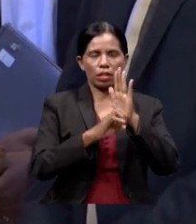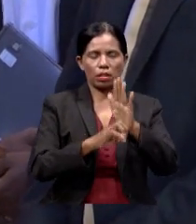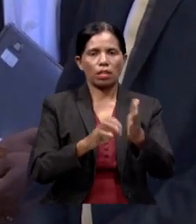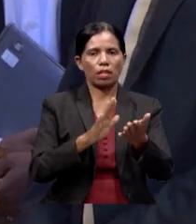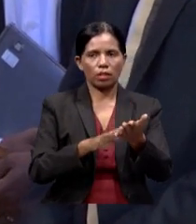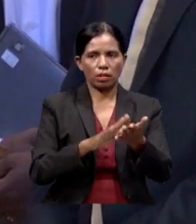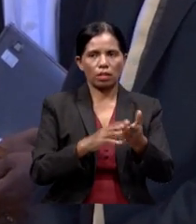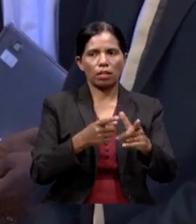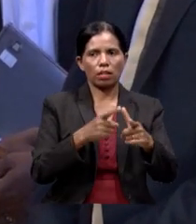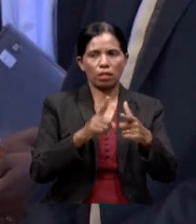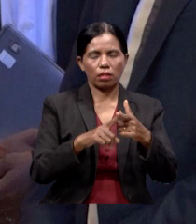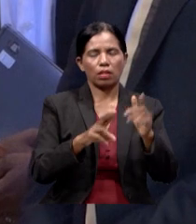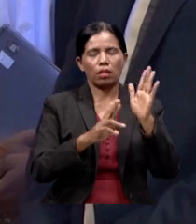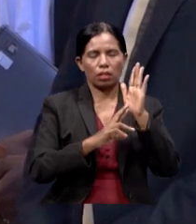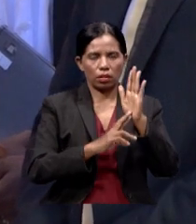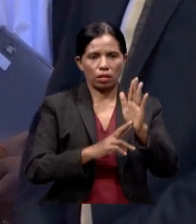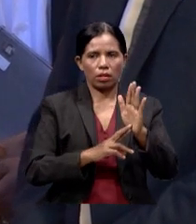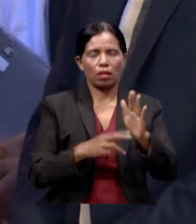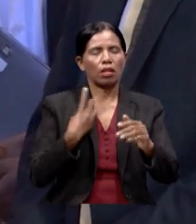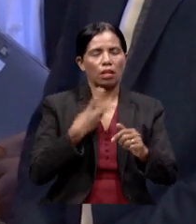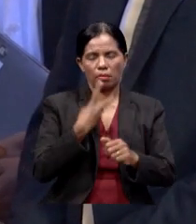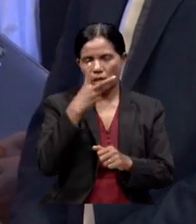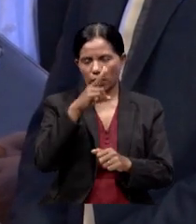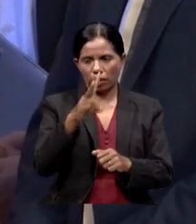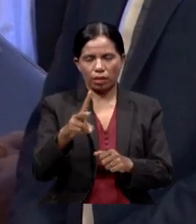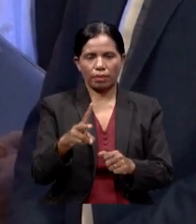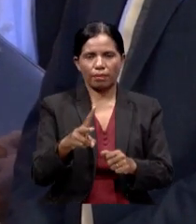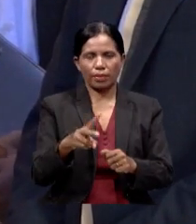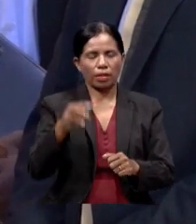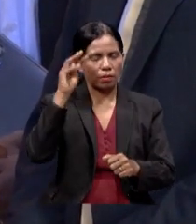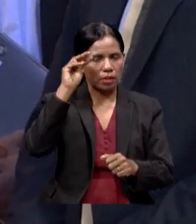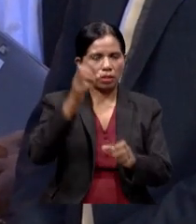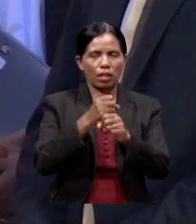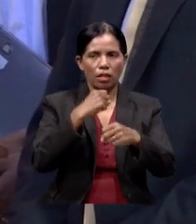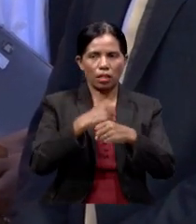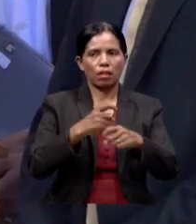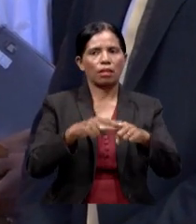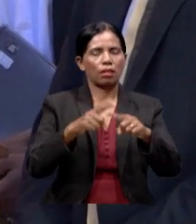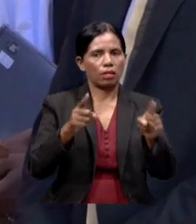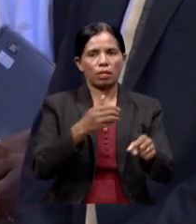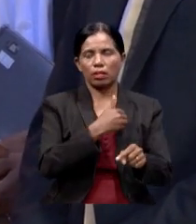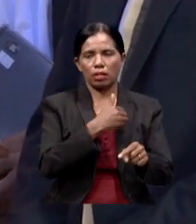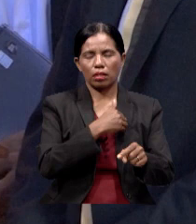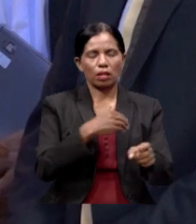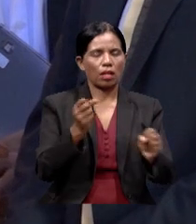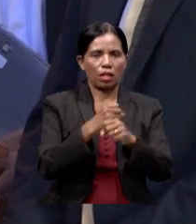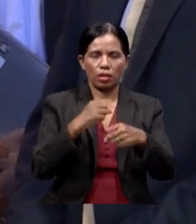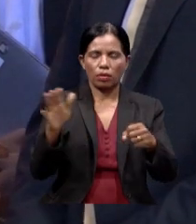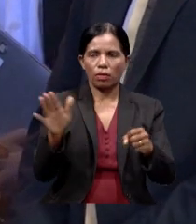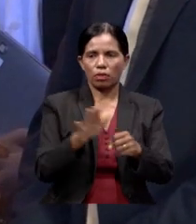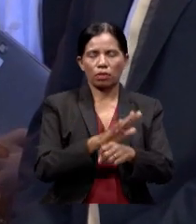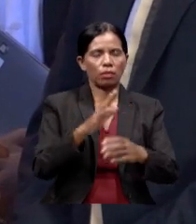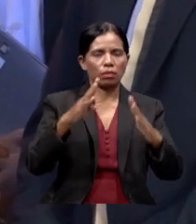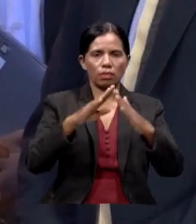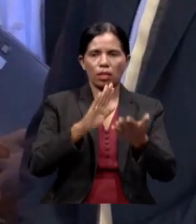Ninian, e a recomendação balum nebema kami hare kata durante o ministério halau ona mebe se dá contempla hotu ba escola hotu